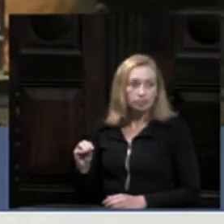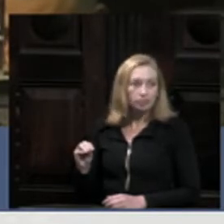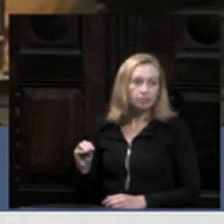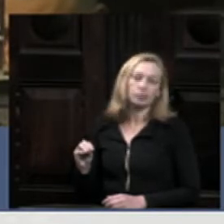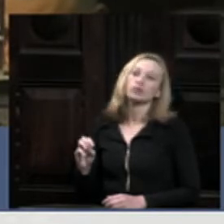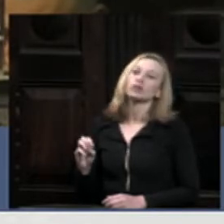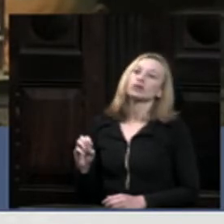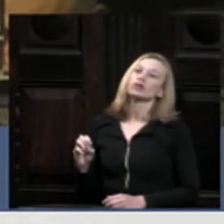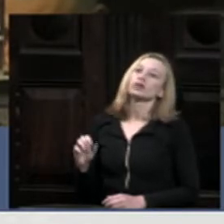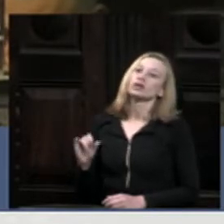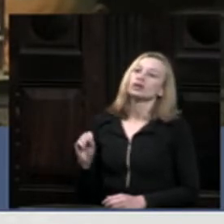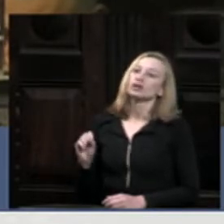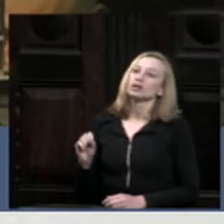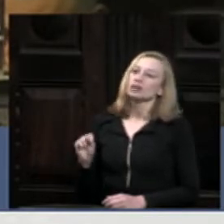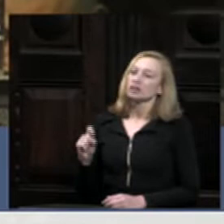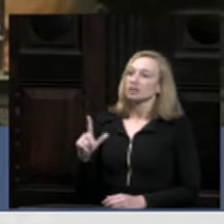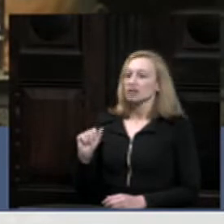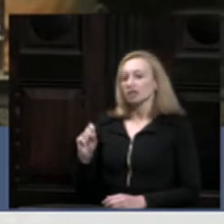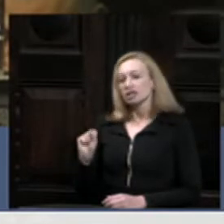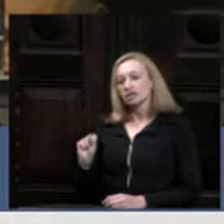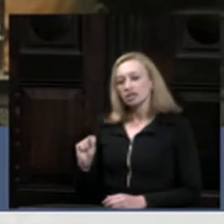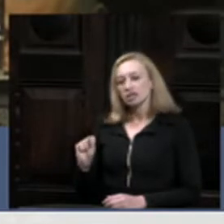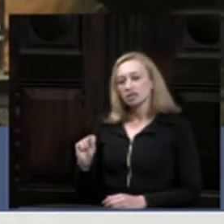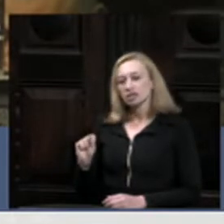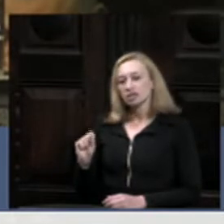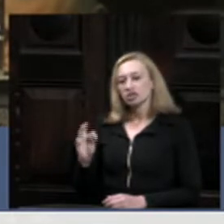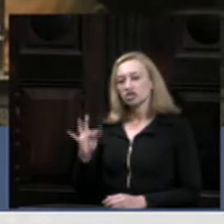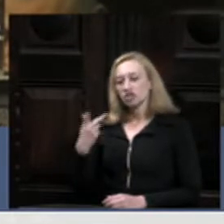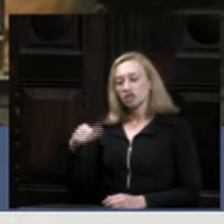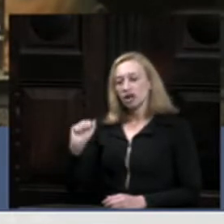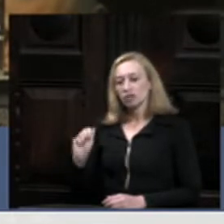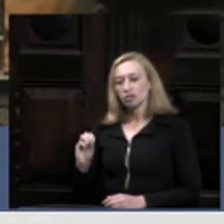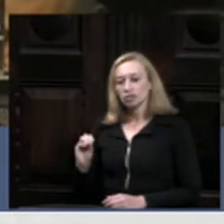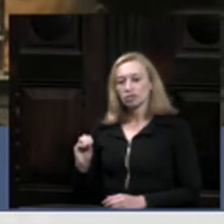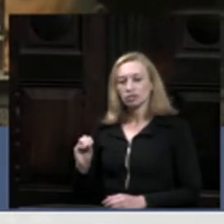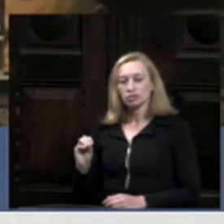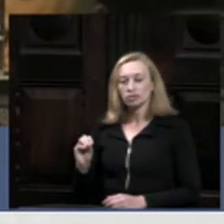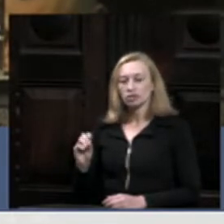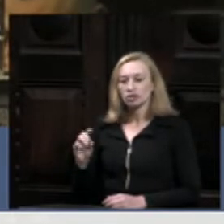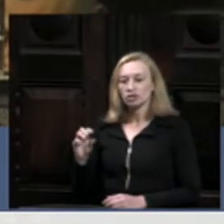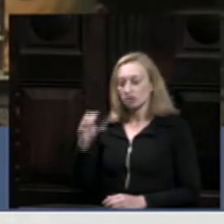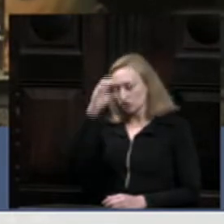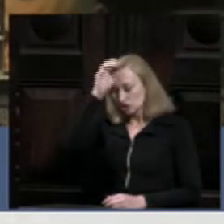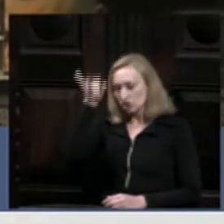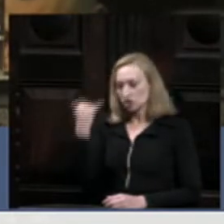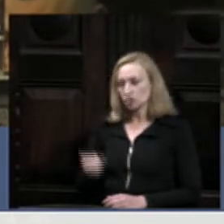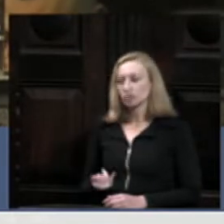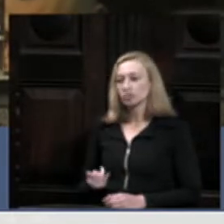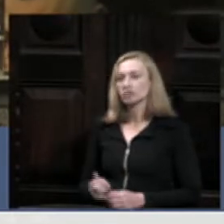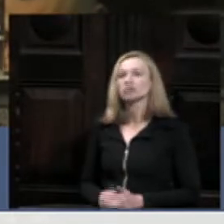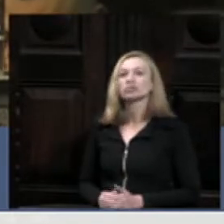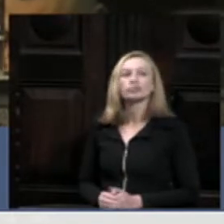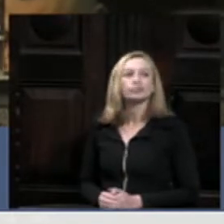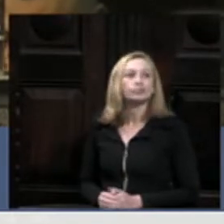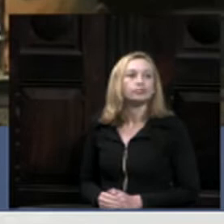Deputado Silas Bento. Deputado Tiago Pampolha. Deputada Tia Ju.